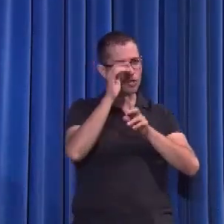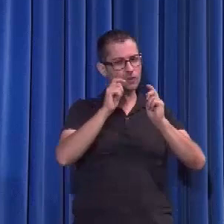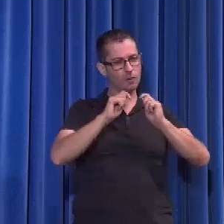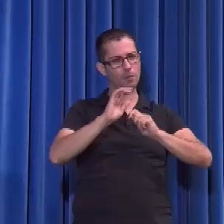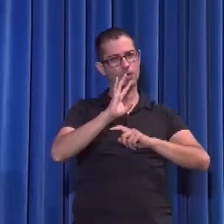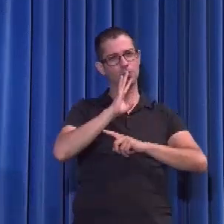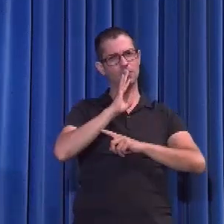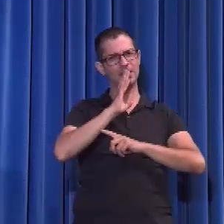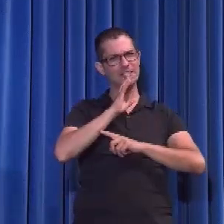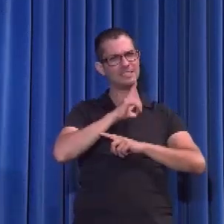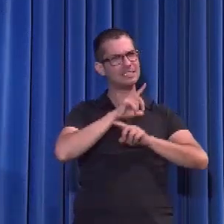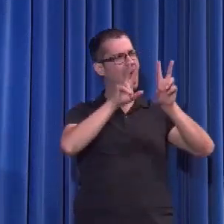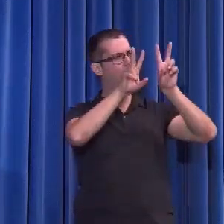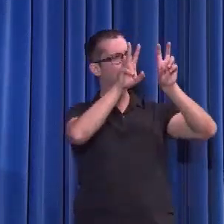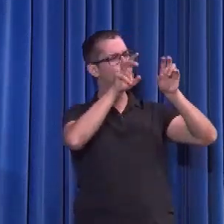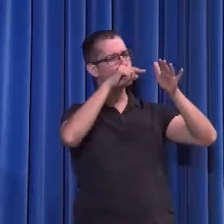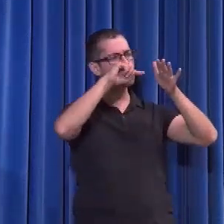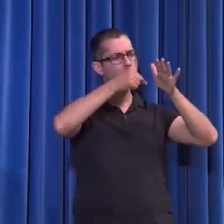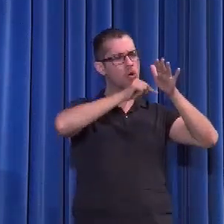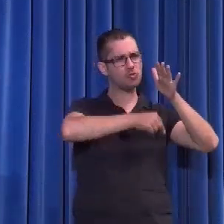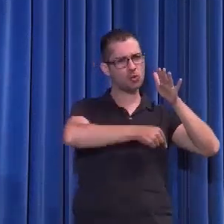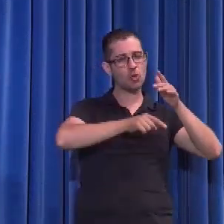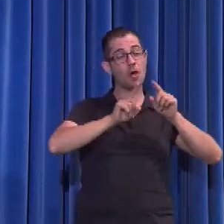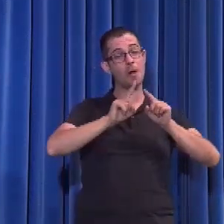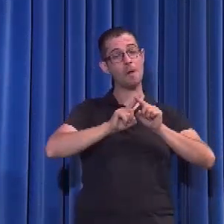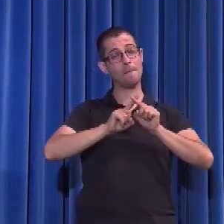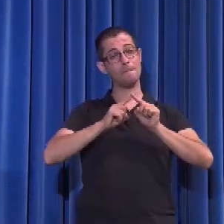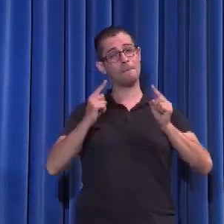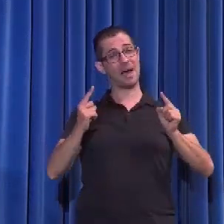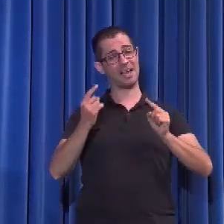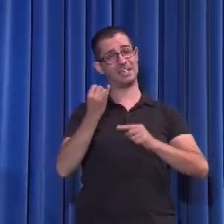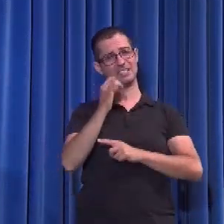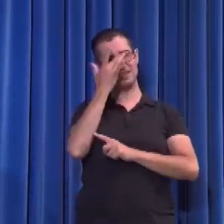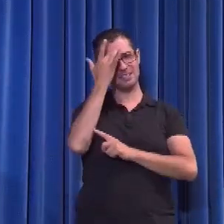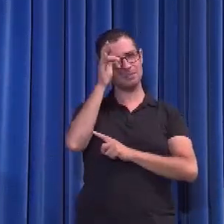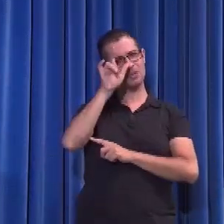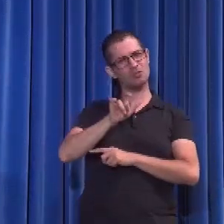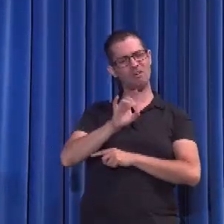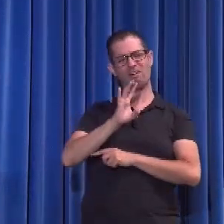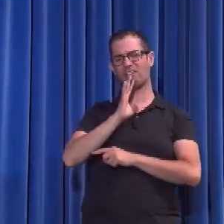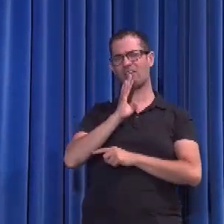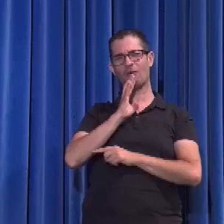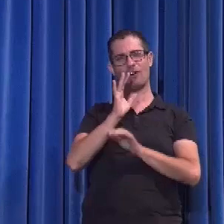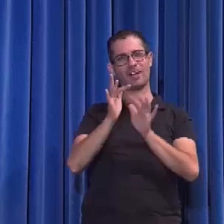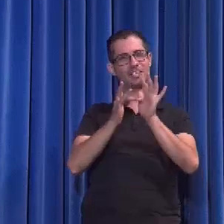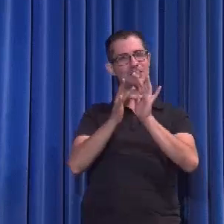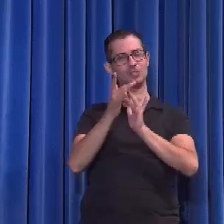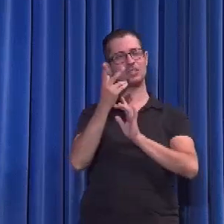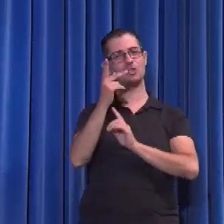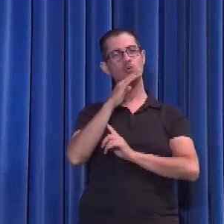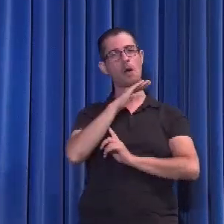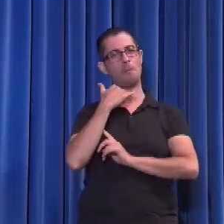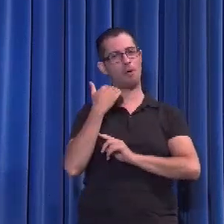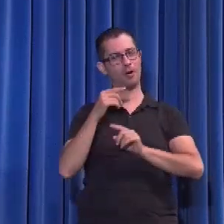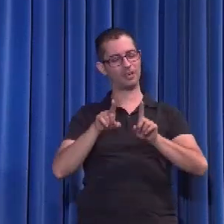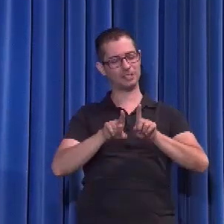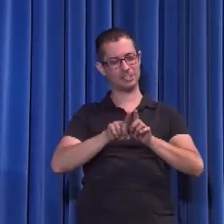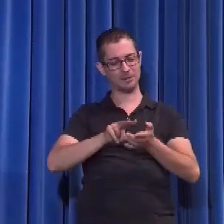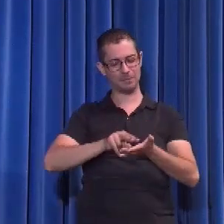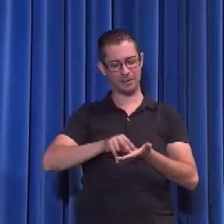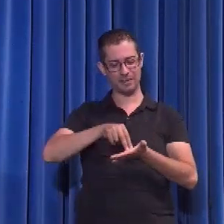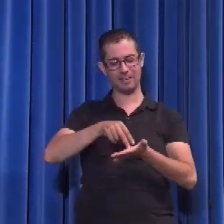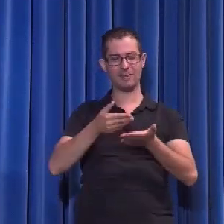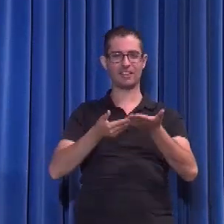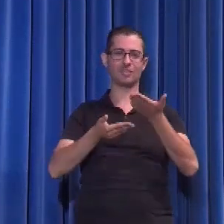determinado assunto. Mas se uma pessoa não conhecer a Jesus Cristo na sua morte e ressurreição,